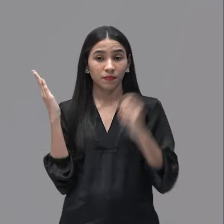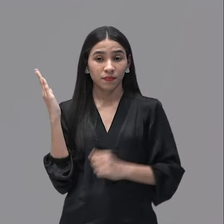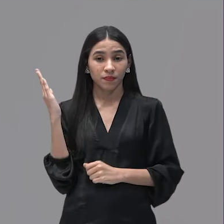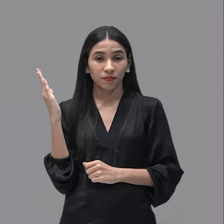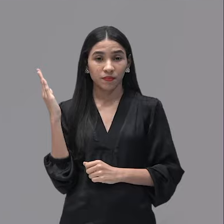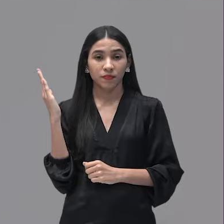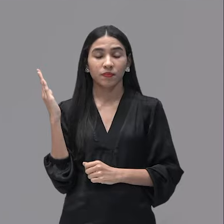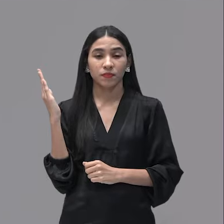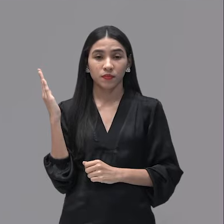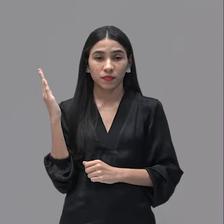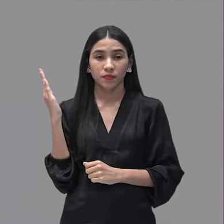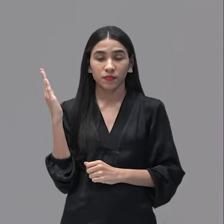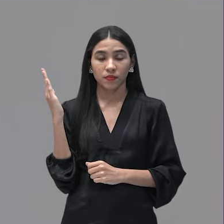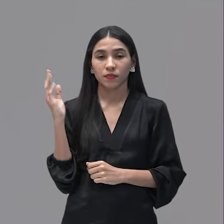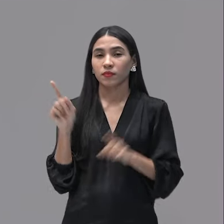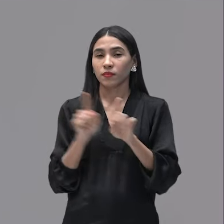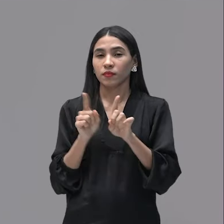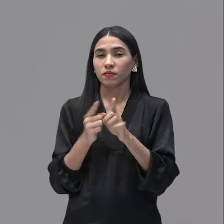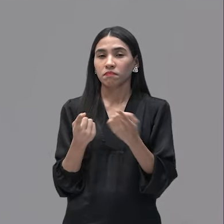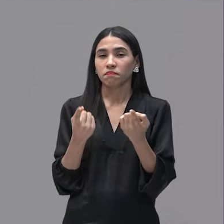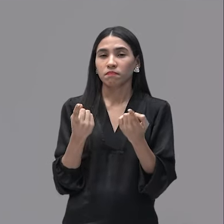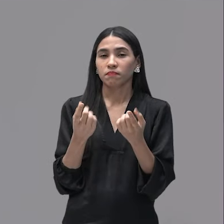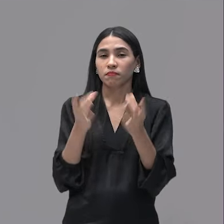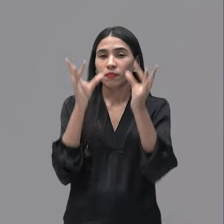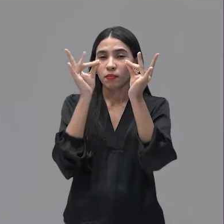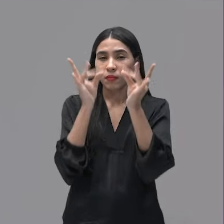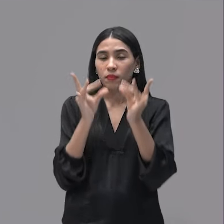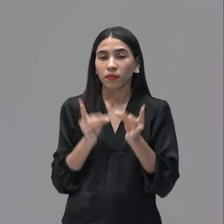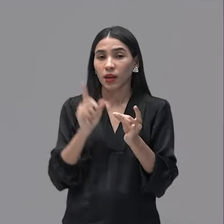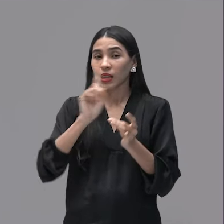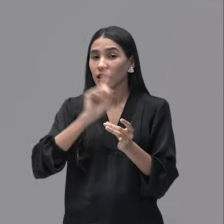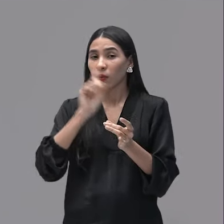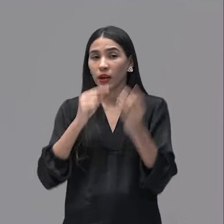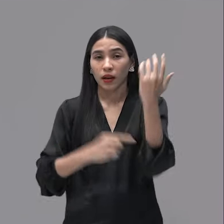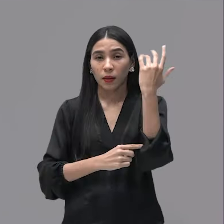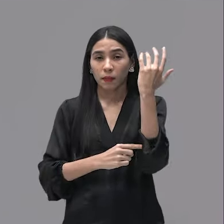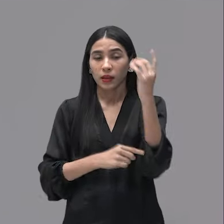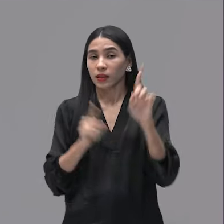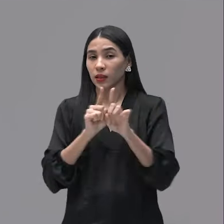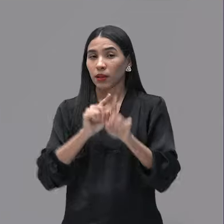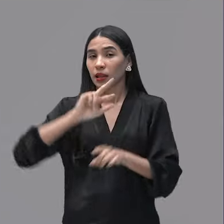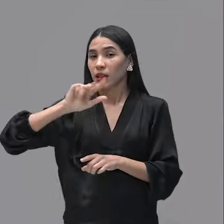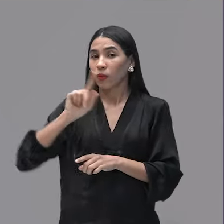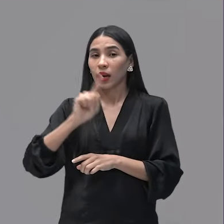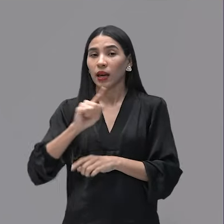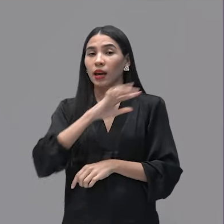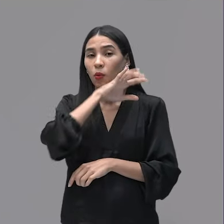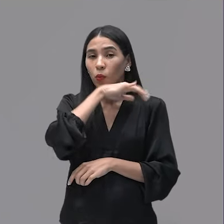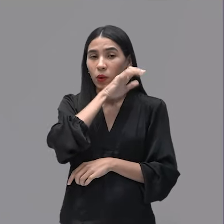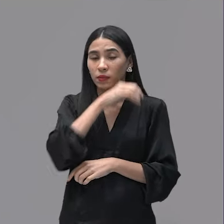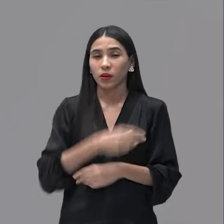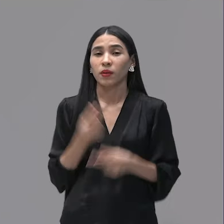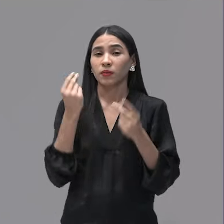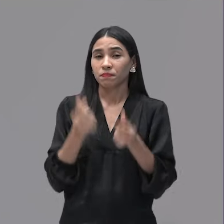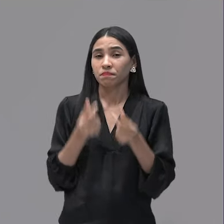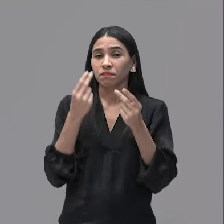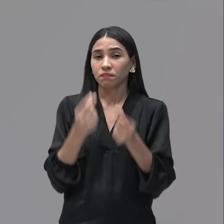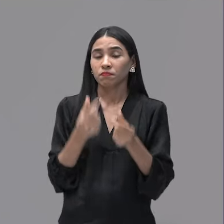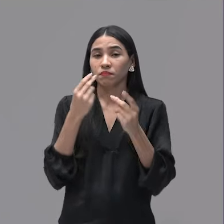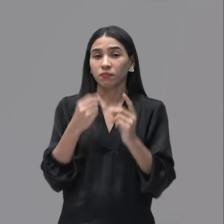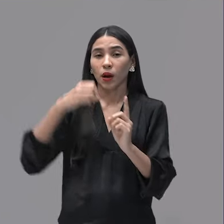cogumelo, e observa que ele não é uma planta e também não é um animal. Há muito tempo o fungo era